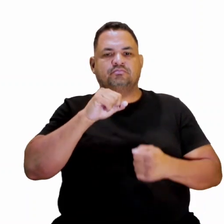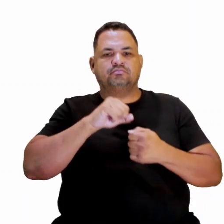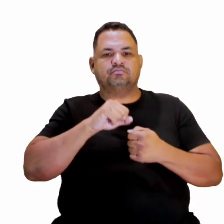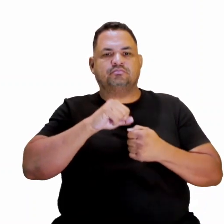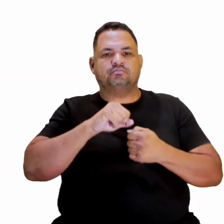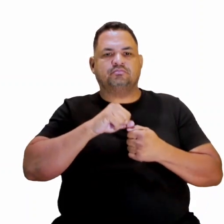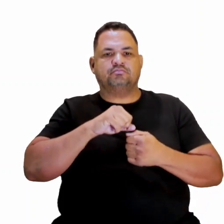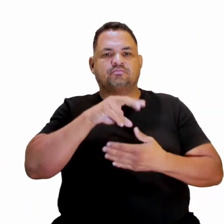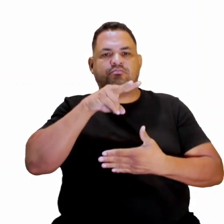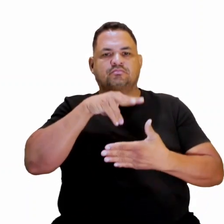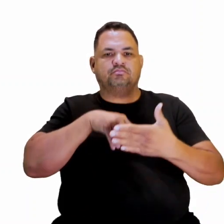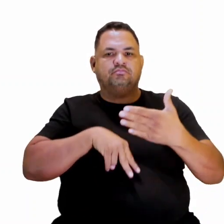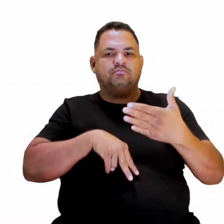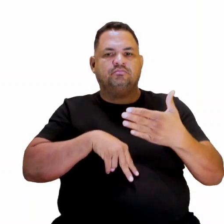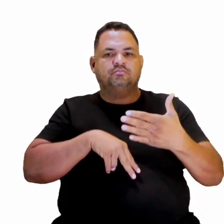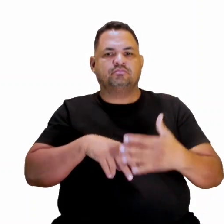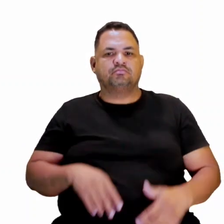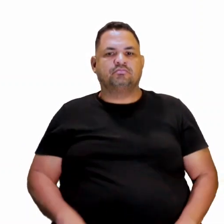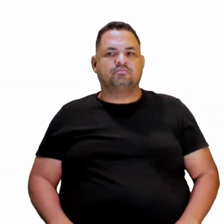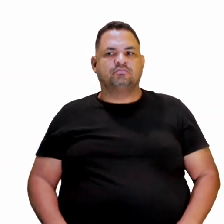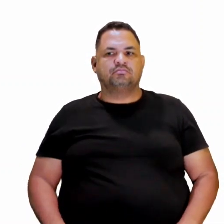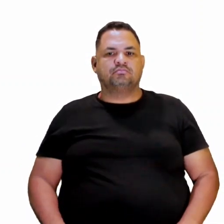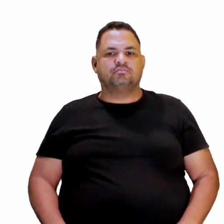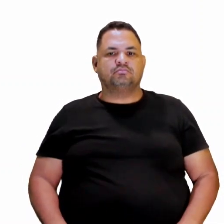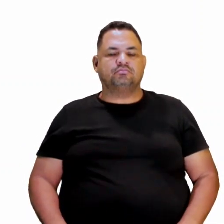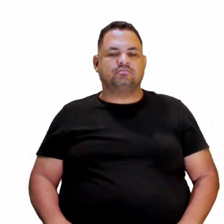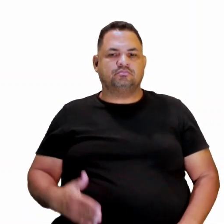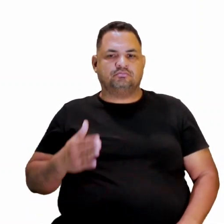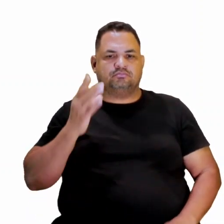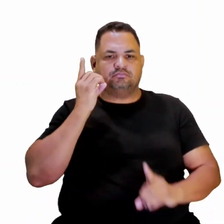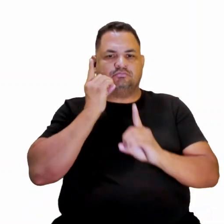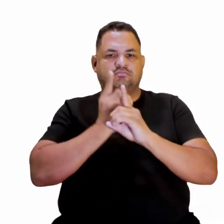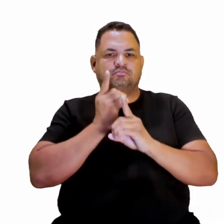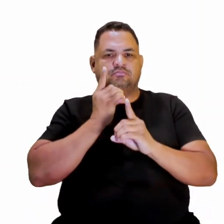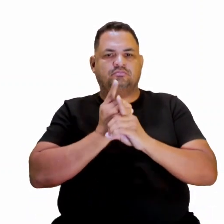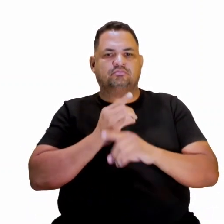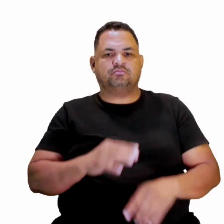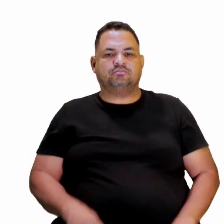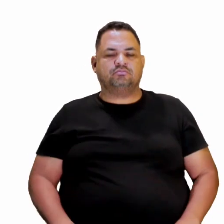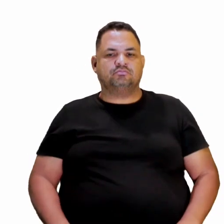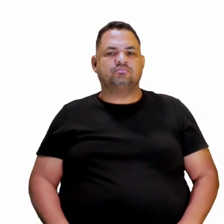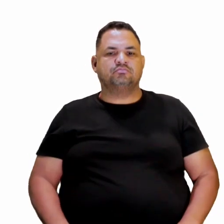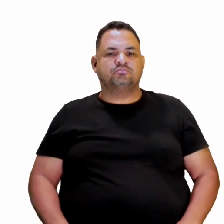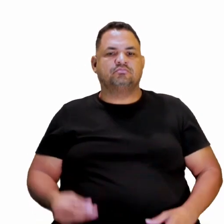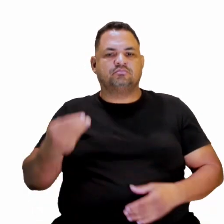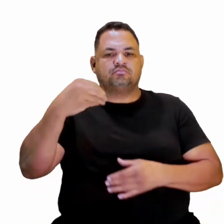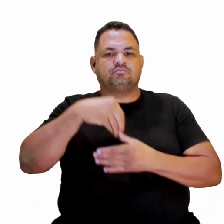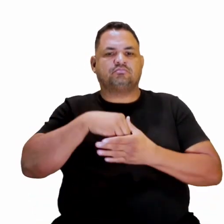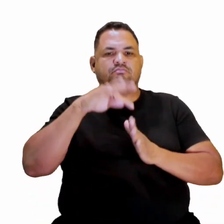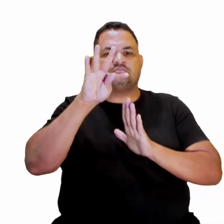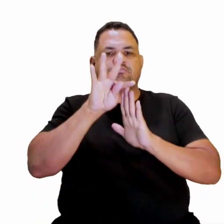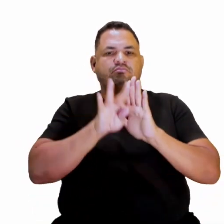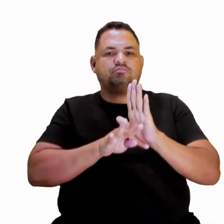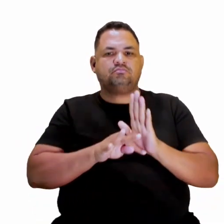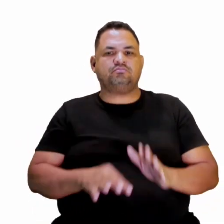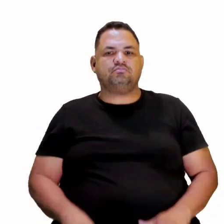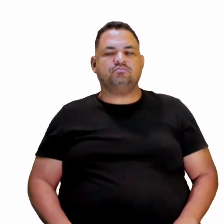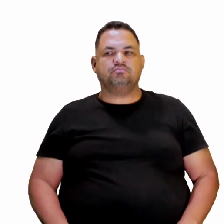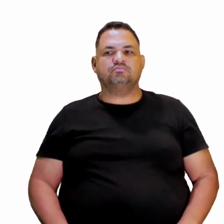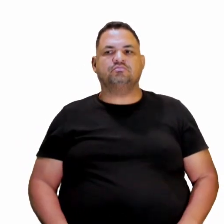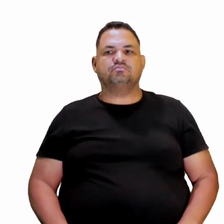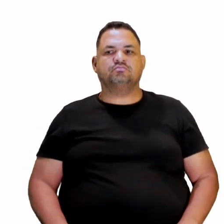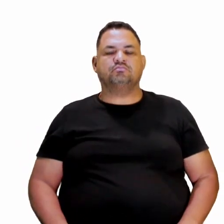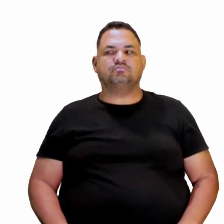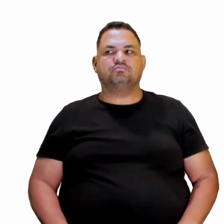do texto. Você iria encontrar esta parte lá no texto. Então, vamos fazer a leitura